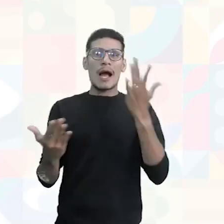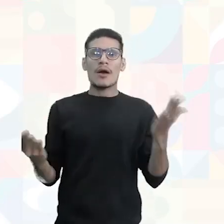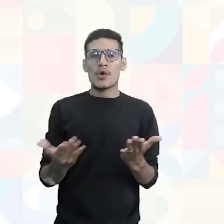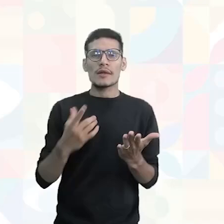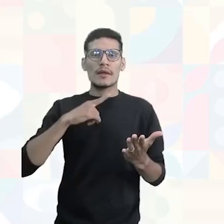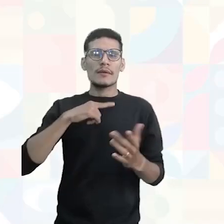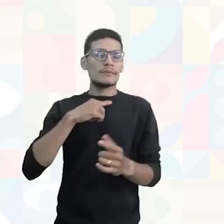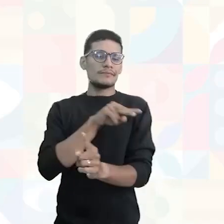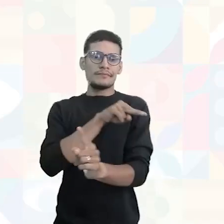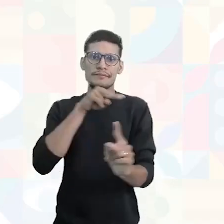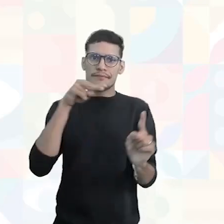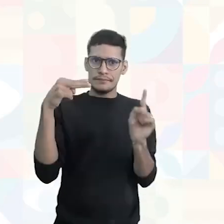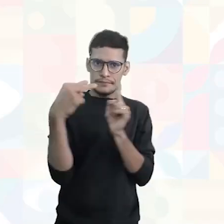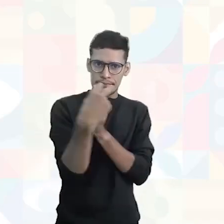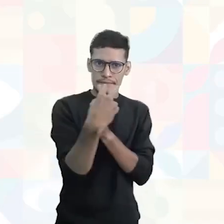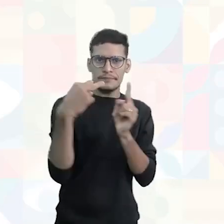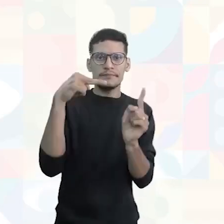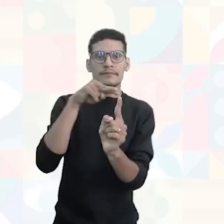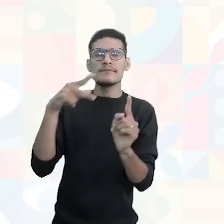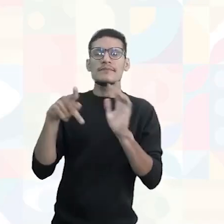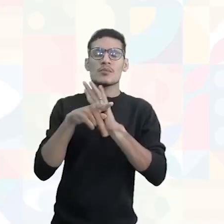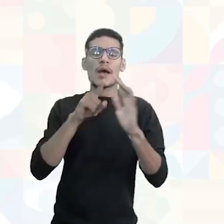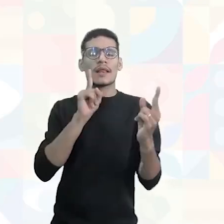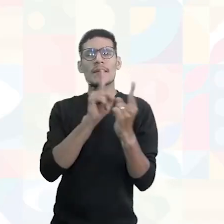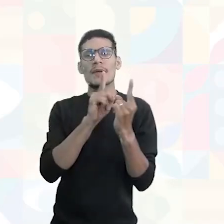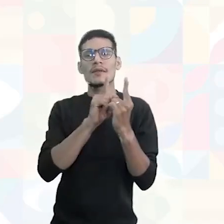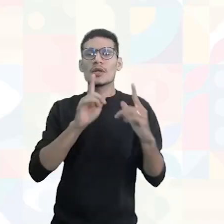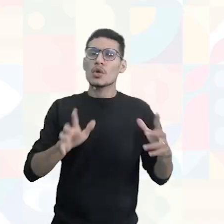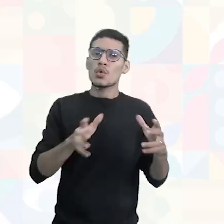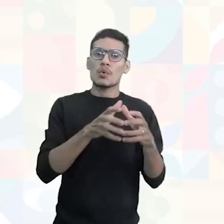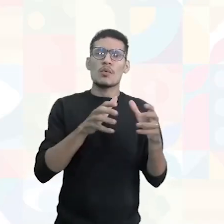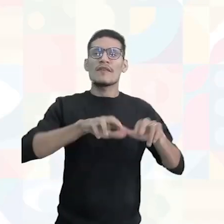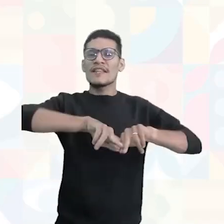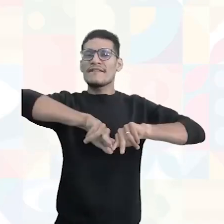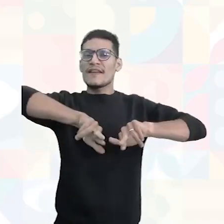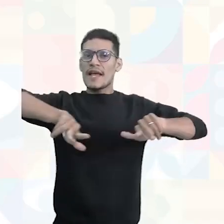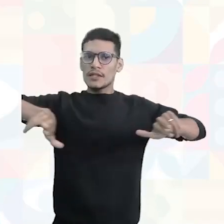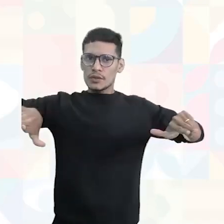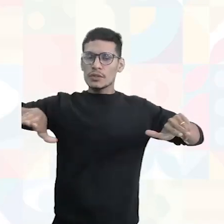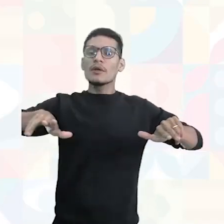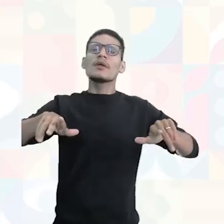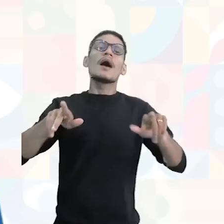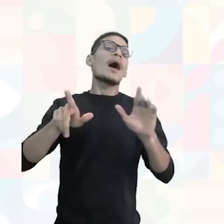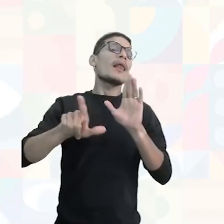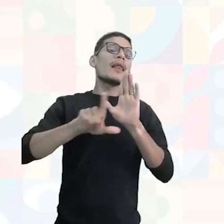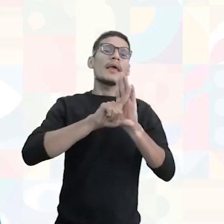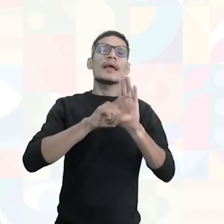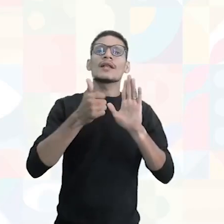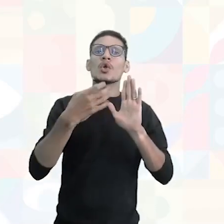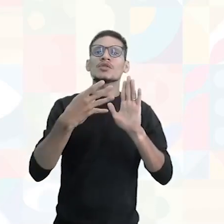nessa perspectiva de atender os públicos diversos, né, a Lei